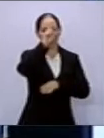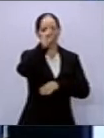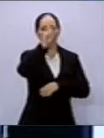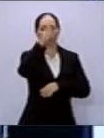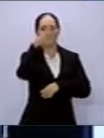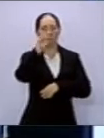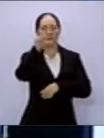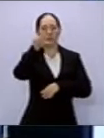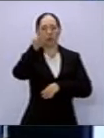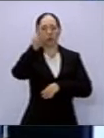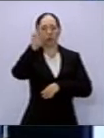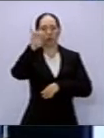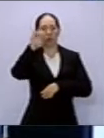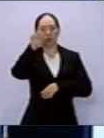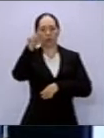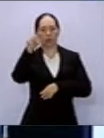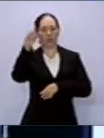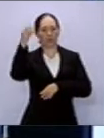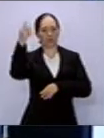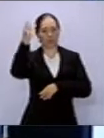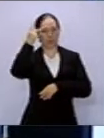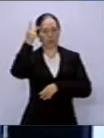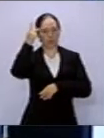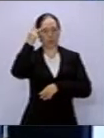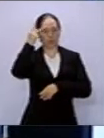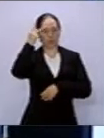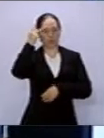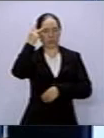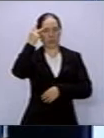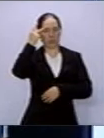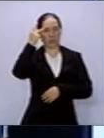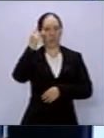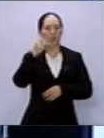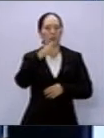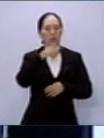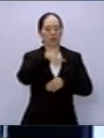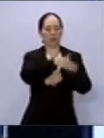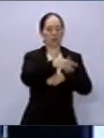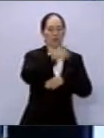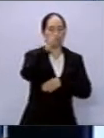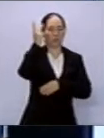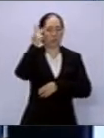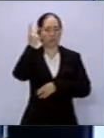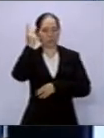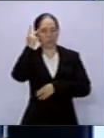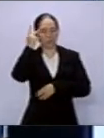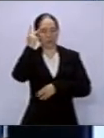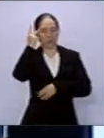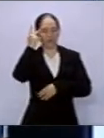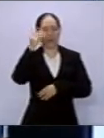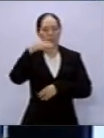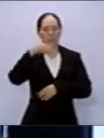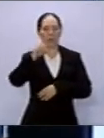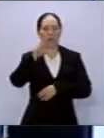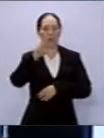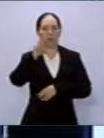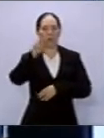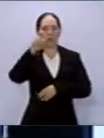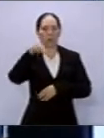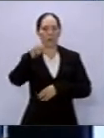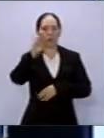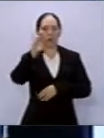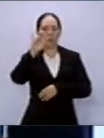Morumbi em São Paulo chegaram Hospital São Luiz no bairro do Morumbi em São Paulo com meus filhos um